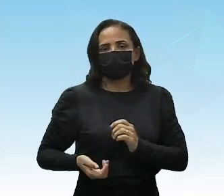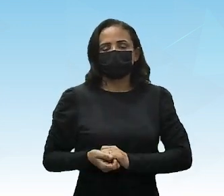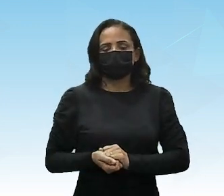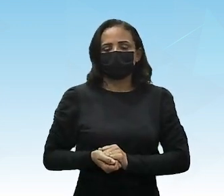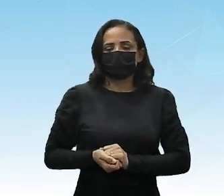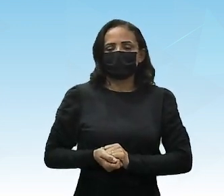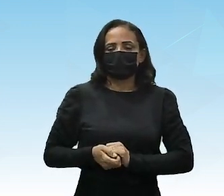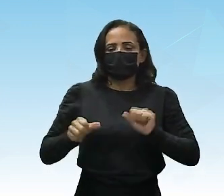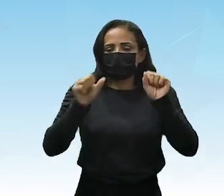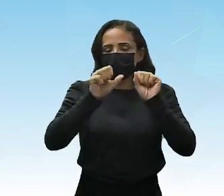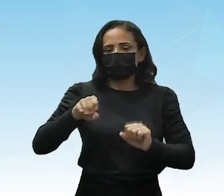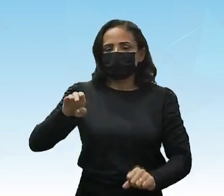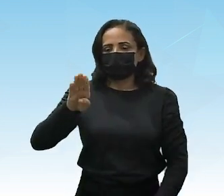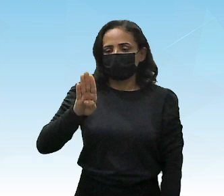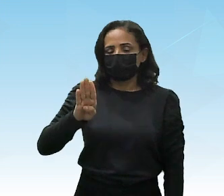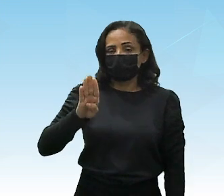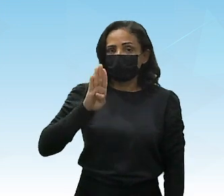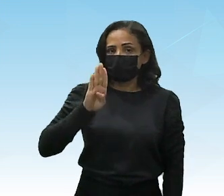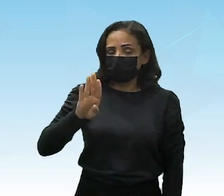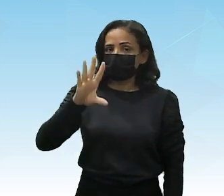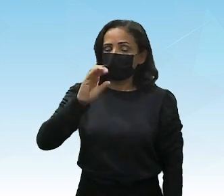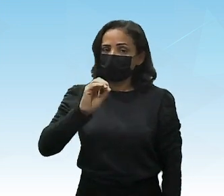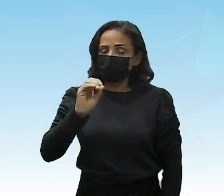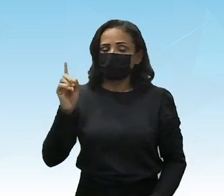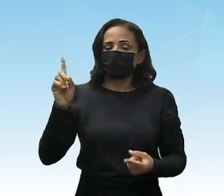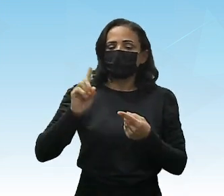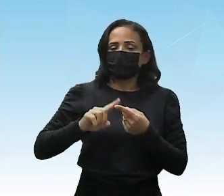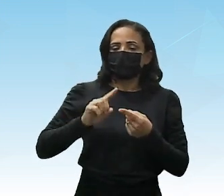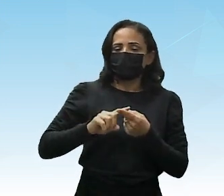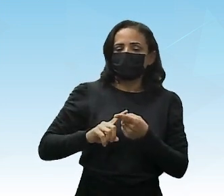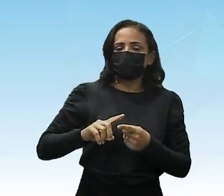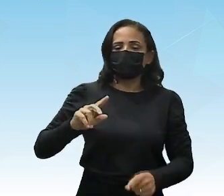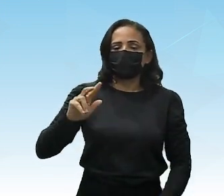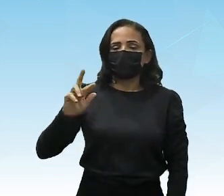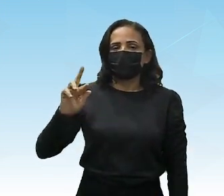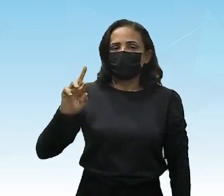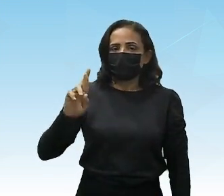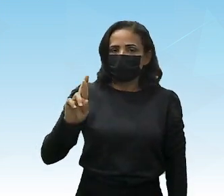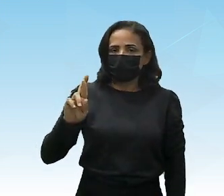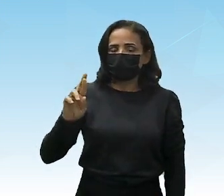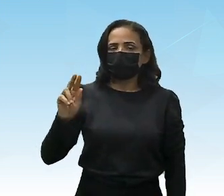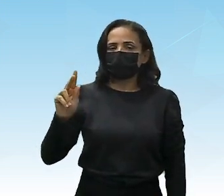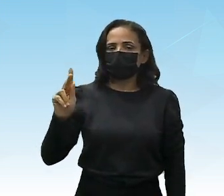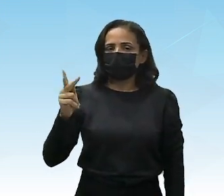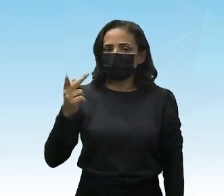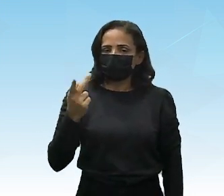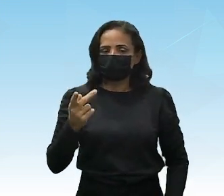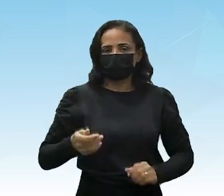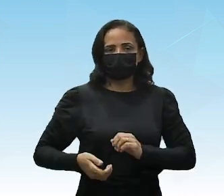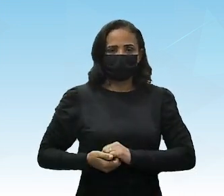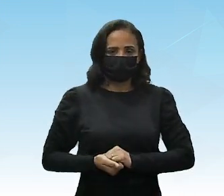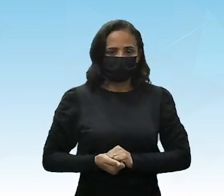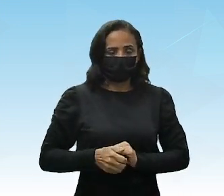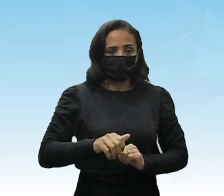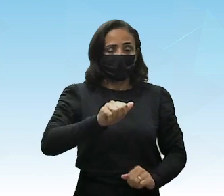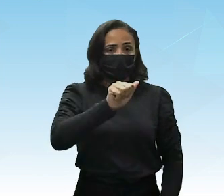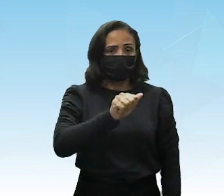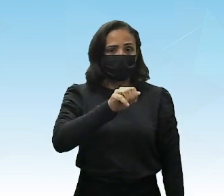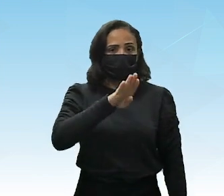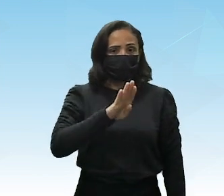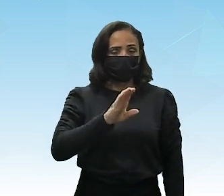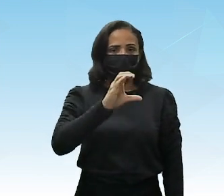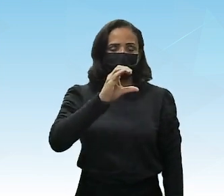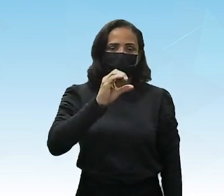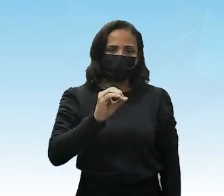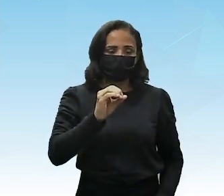BO e o sistema RH. Para vocês lembrarem o juiz de vocês, lembrem que o sistema ABO é